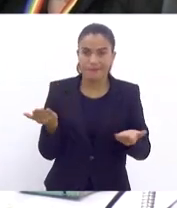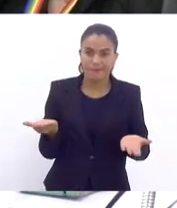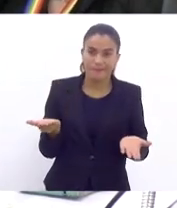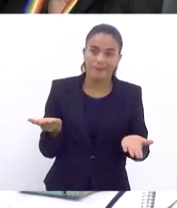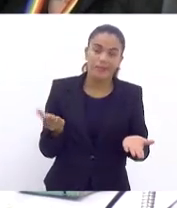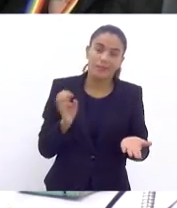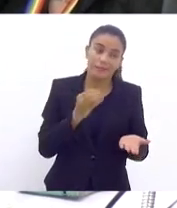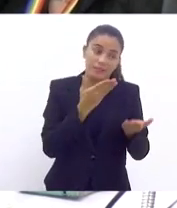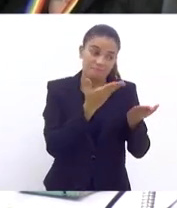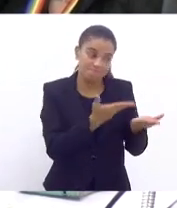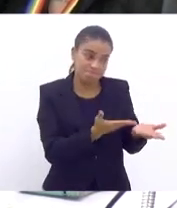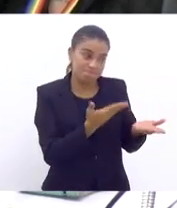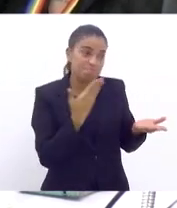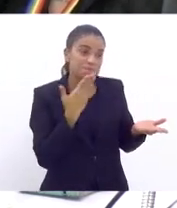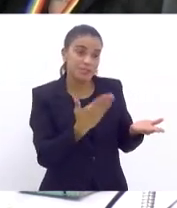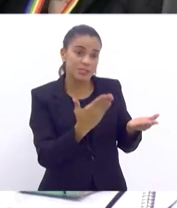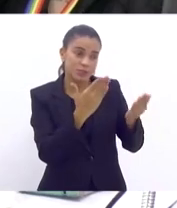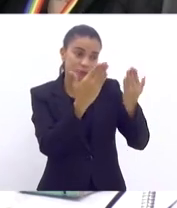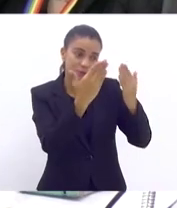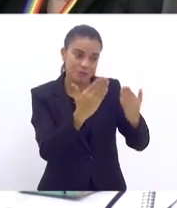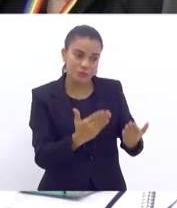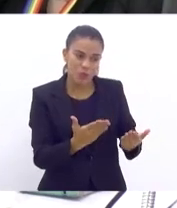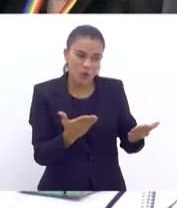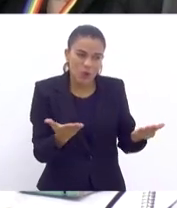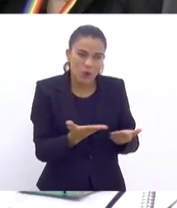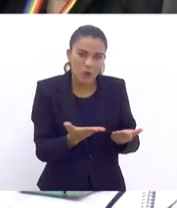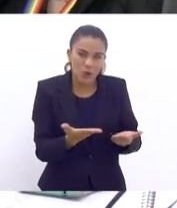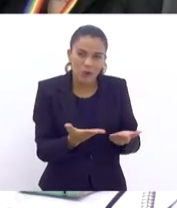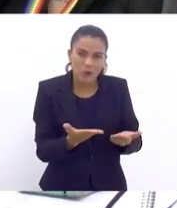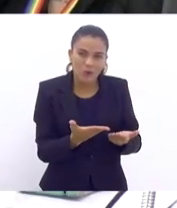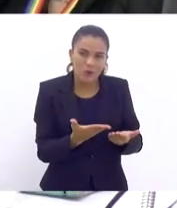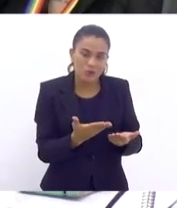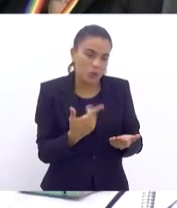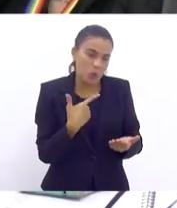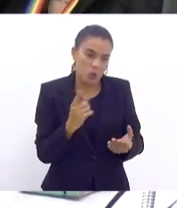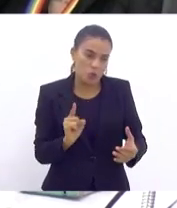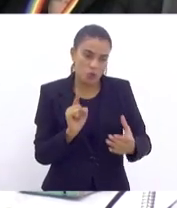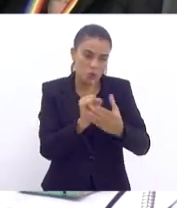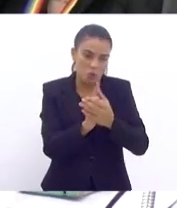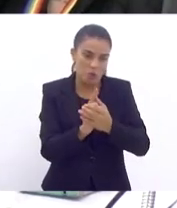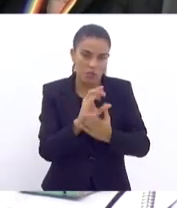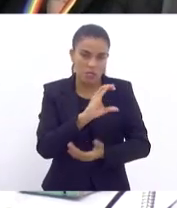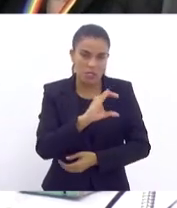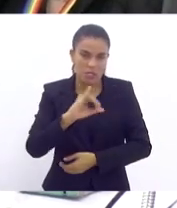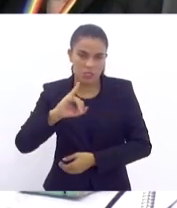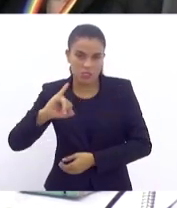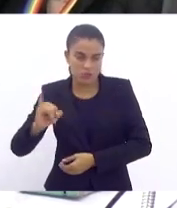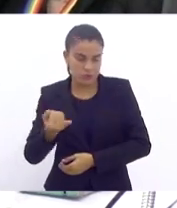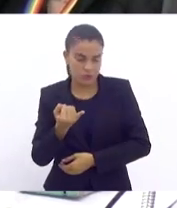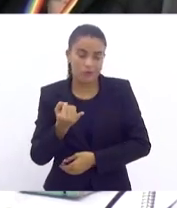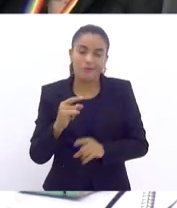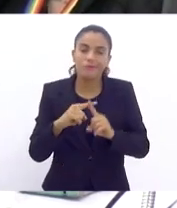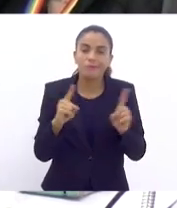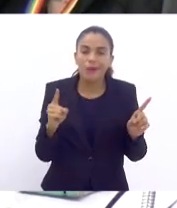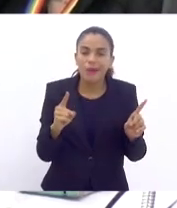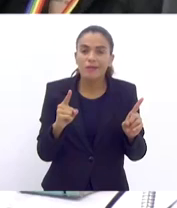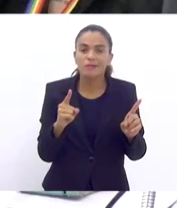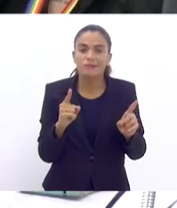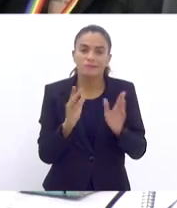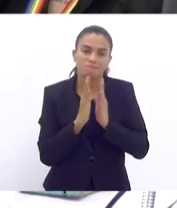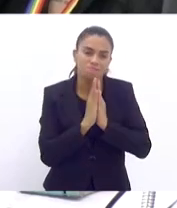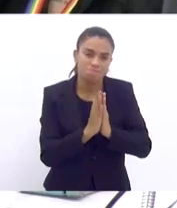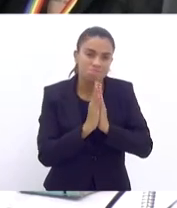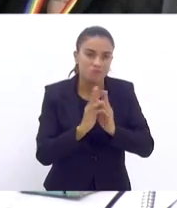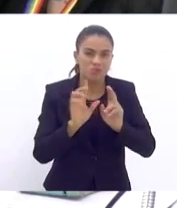o silêncio pudesse pedir vistas né Eu não tô hoje com o membro da ccj não posso fazer isso é mais se for só sobre